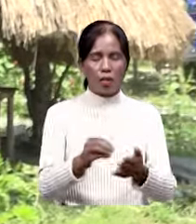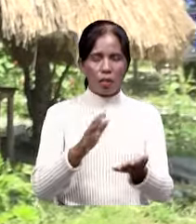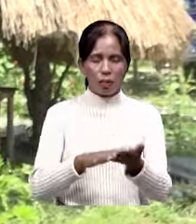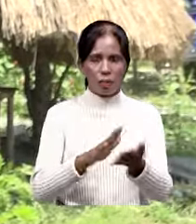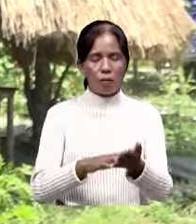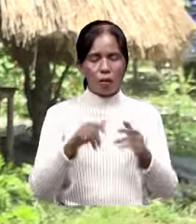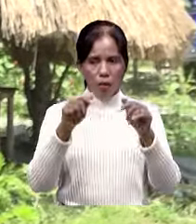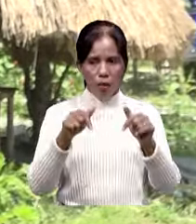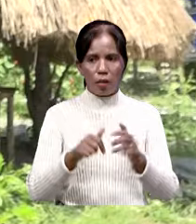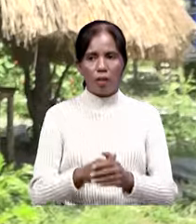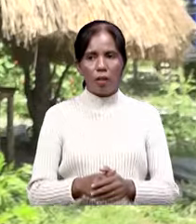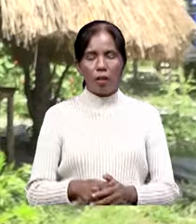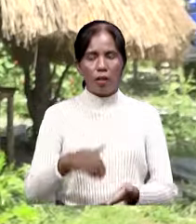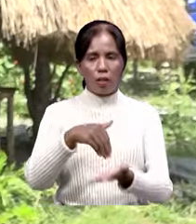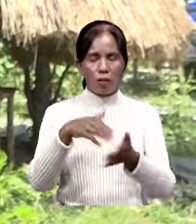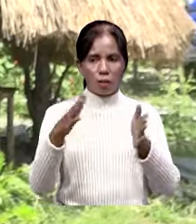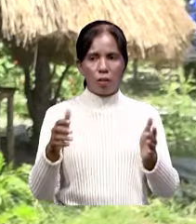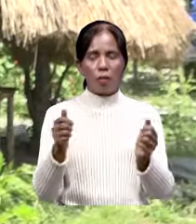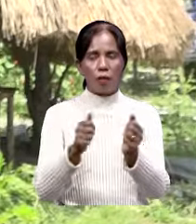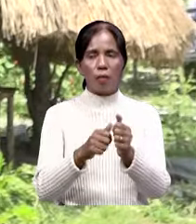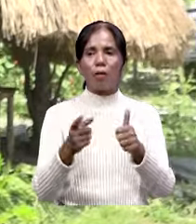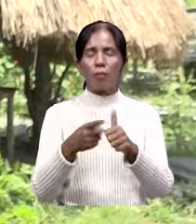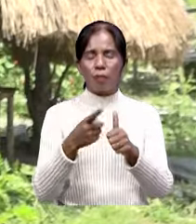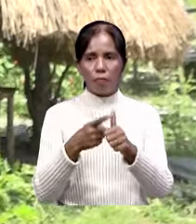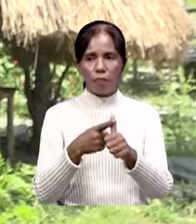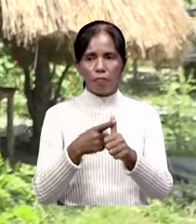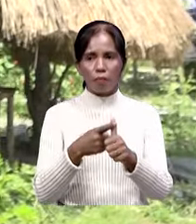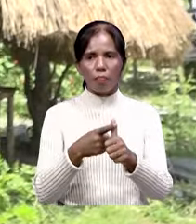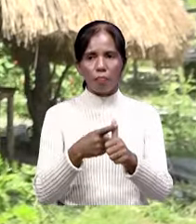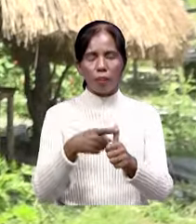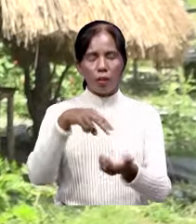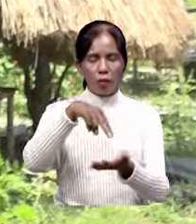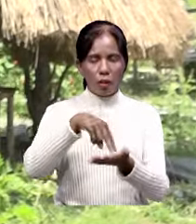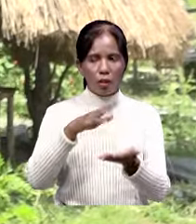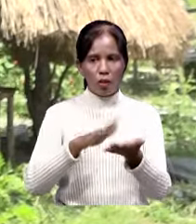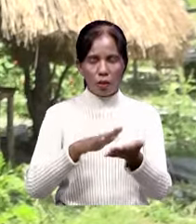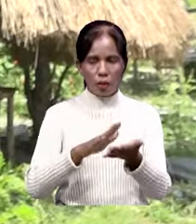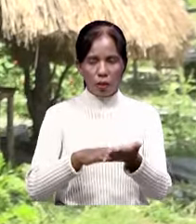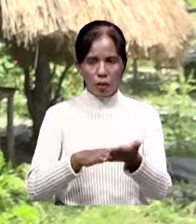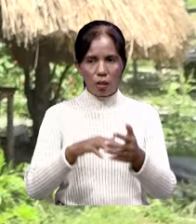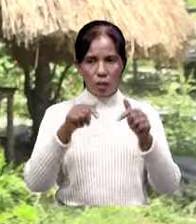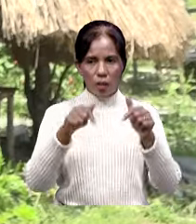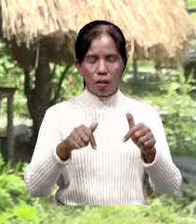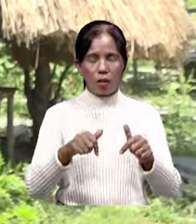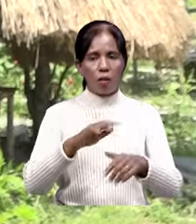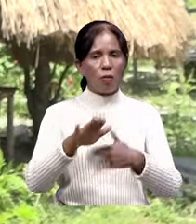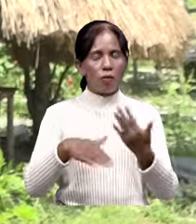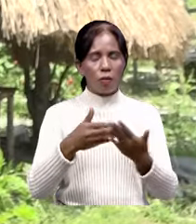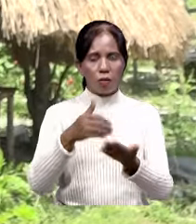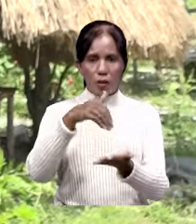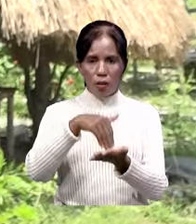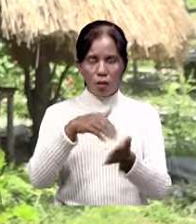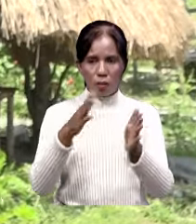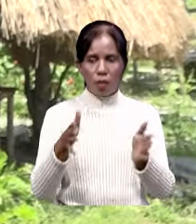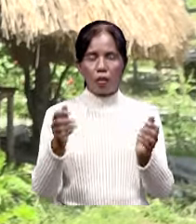neba nebe total estudante iha ni ya primeru ami hari escola ni lau escola ni klas ni iha total primeru ni